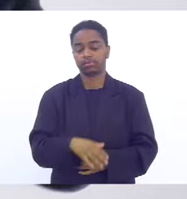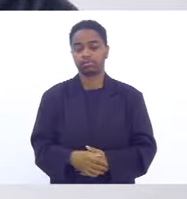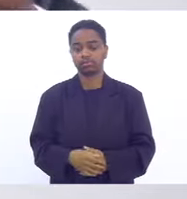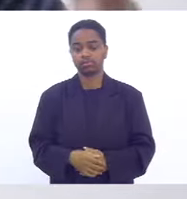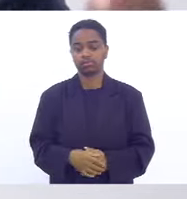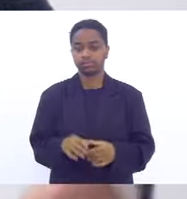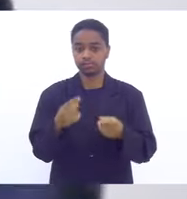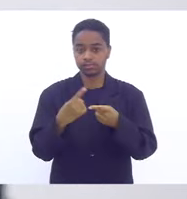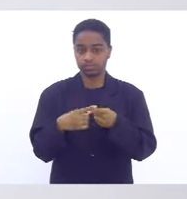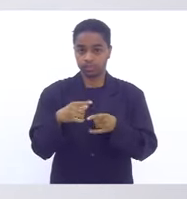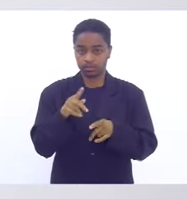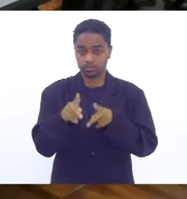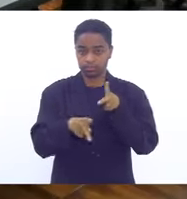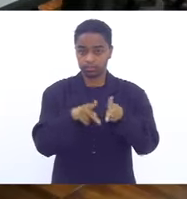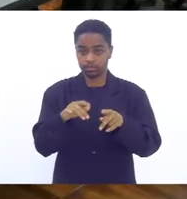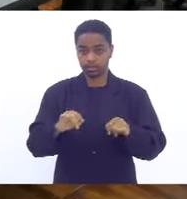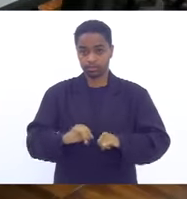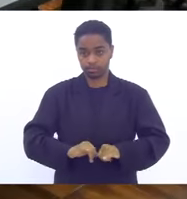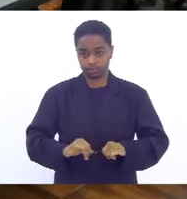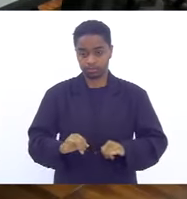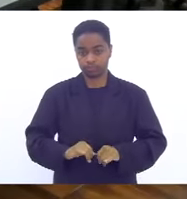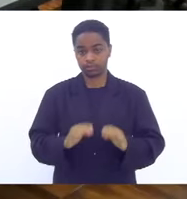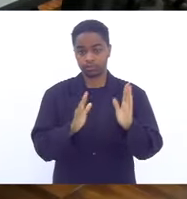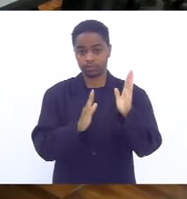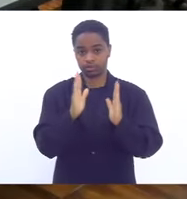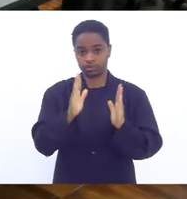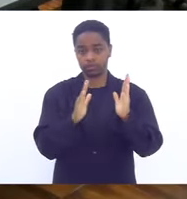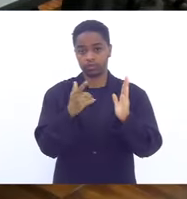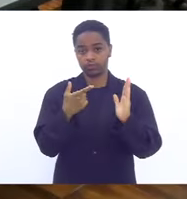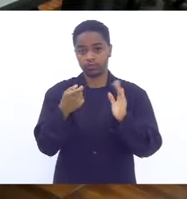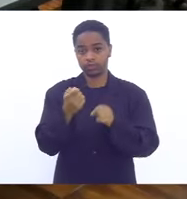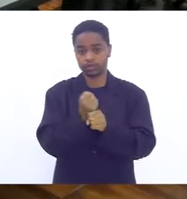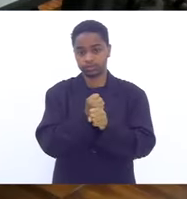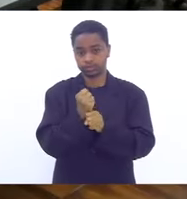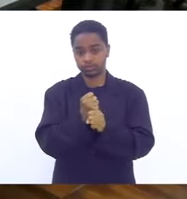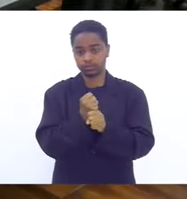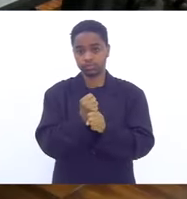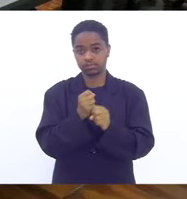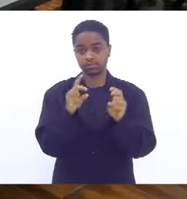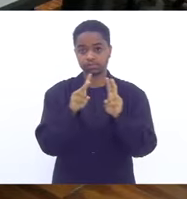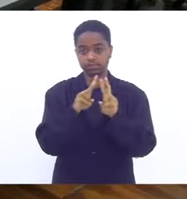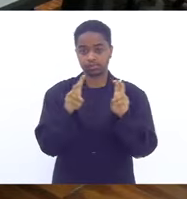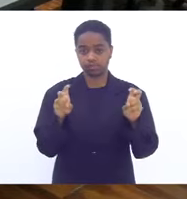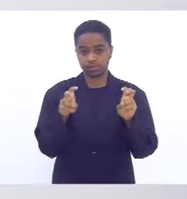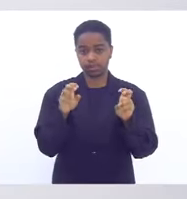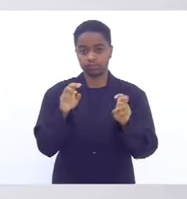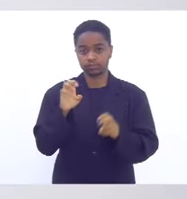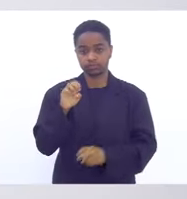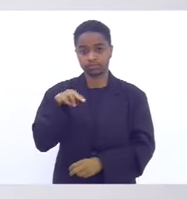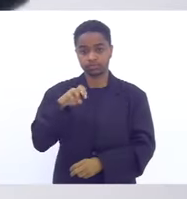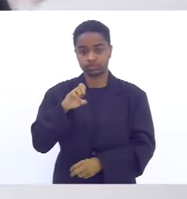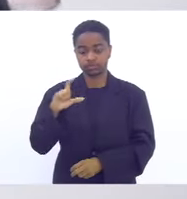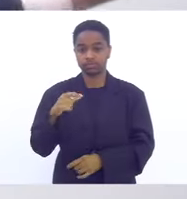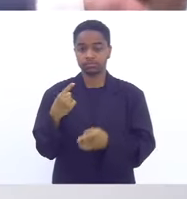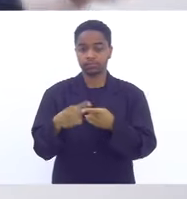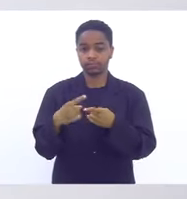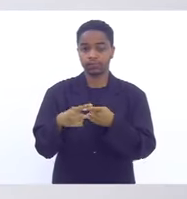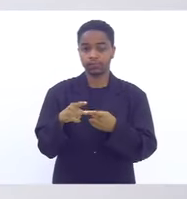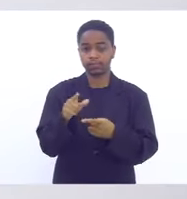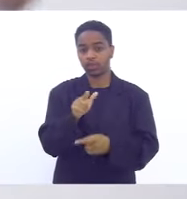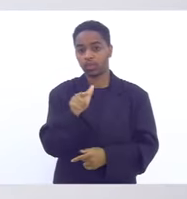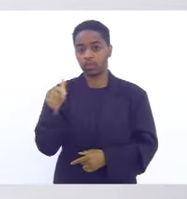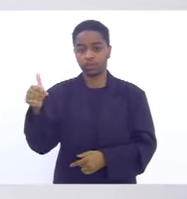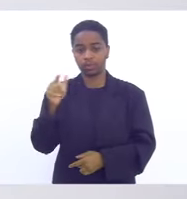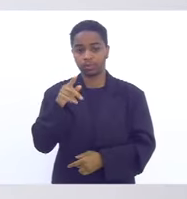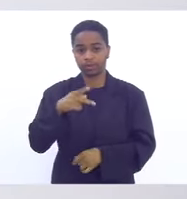população sofre muito nesses últimos 20 anos do descaso da Enel, que é uma grande empresa lá fora, na Itália,